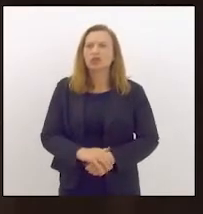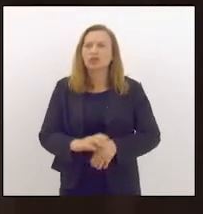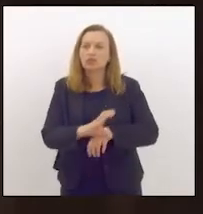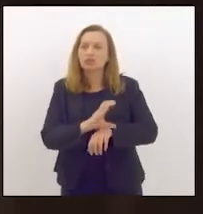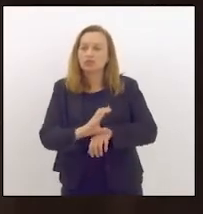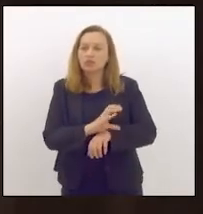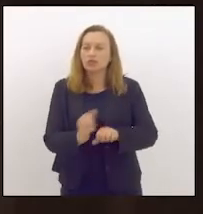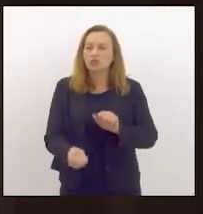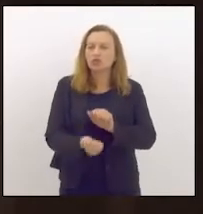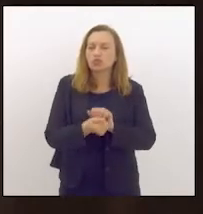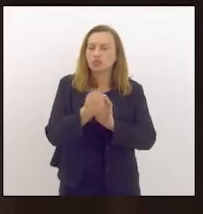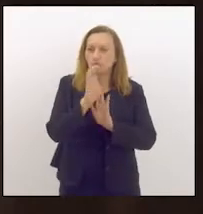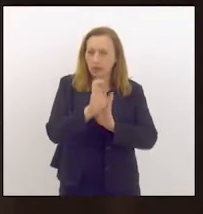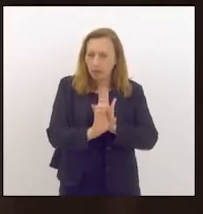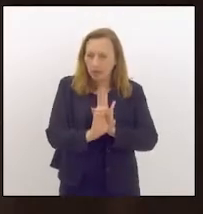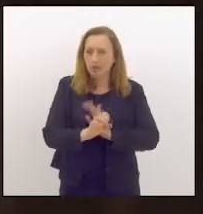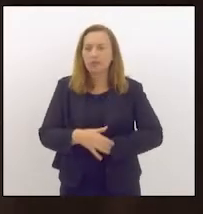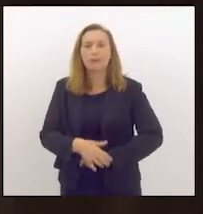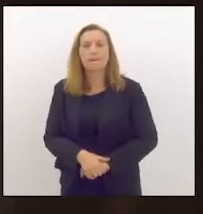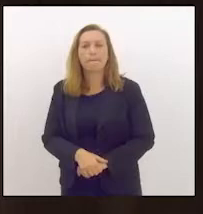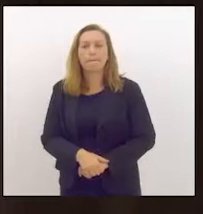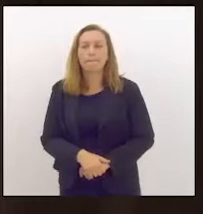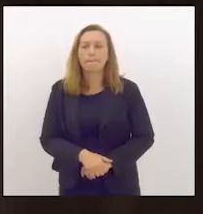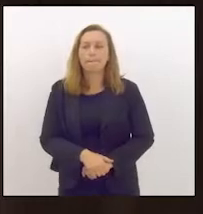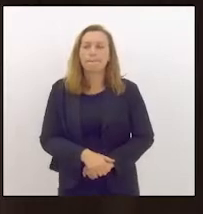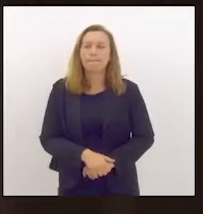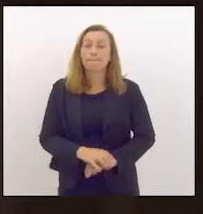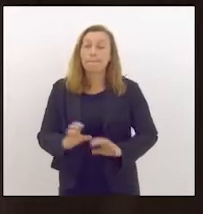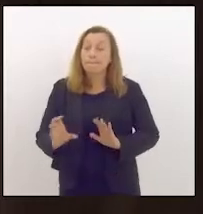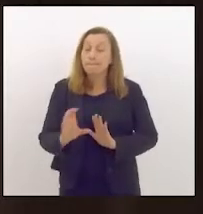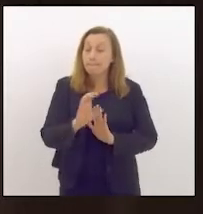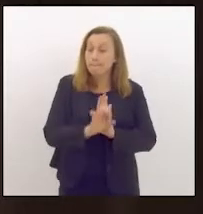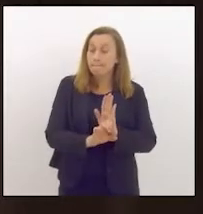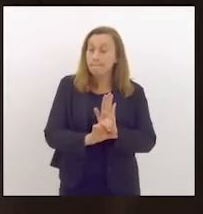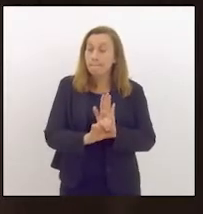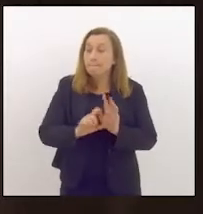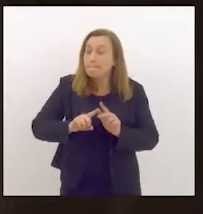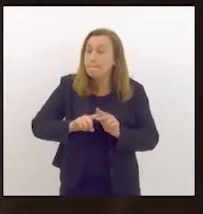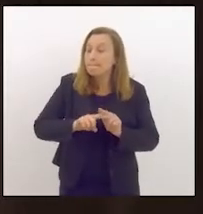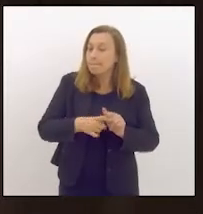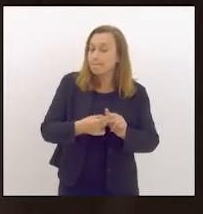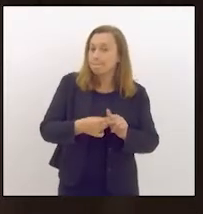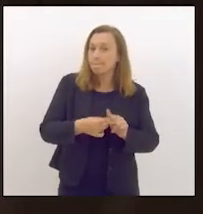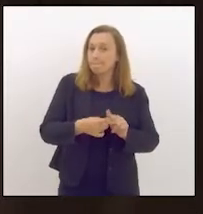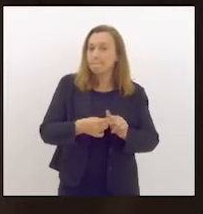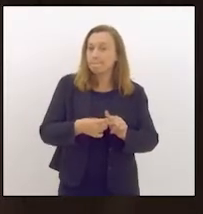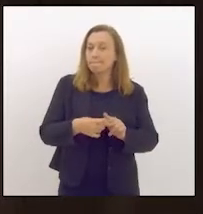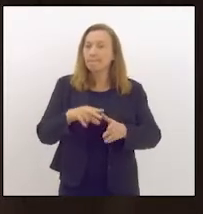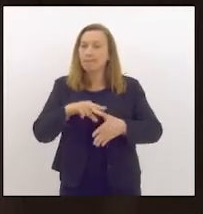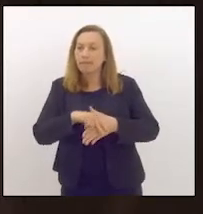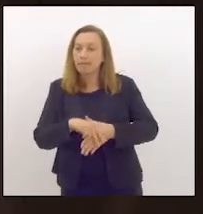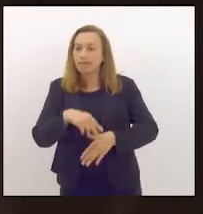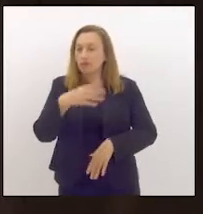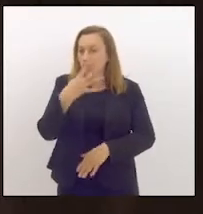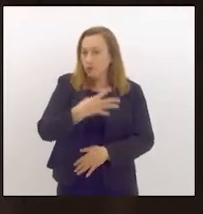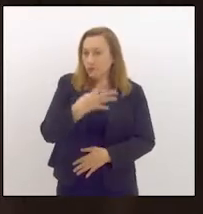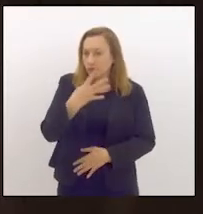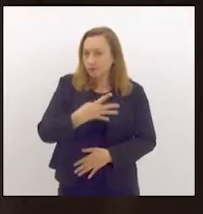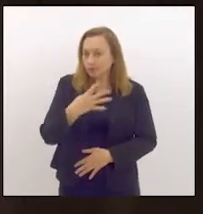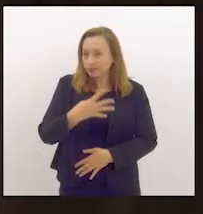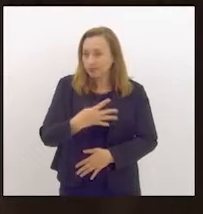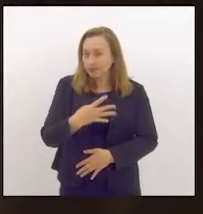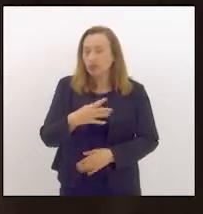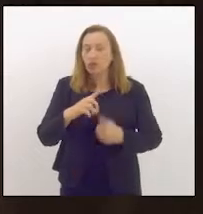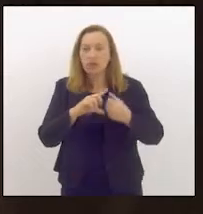constitucionalidade com emenda é uma Emenda modificativa ao inciso quarto